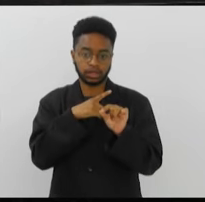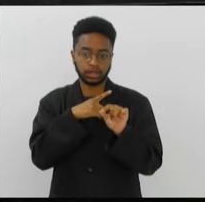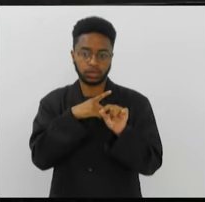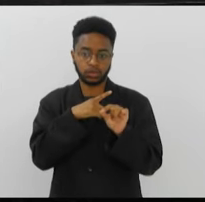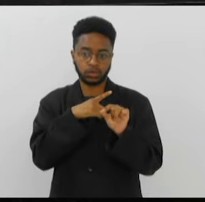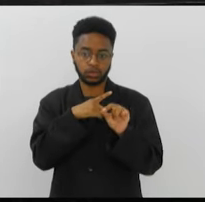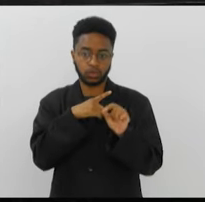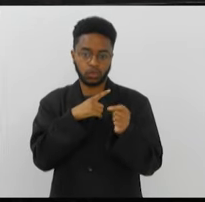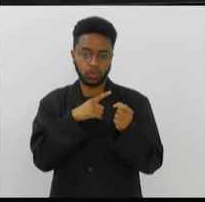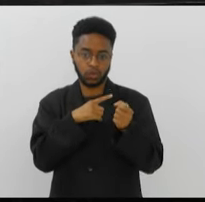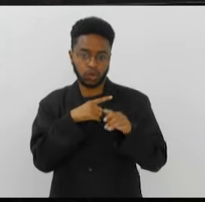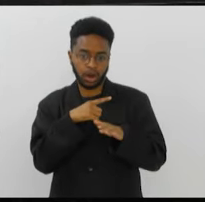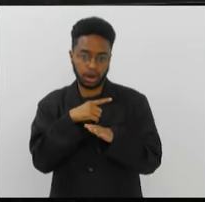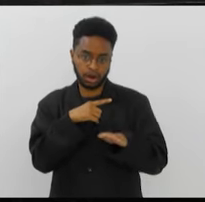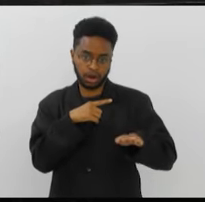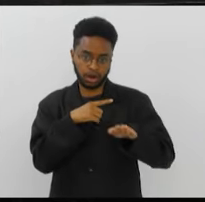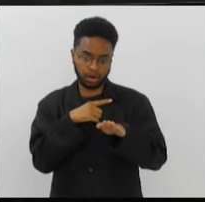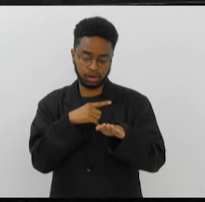um veículo